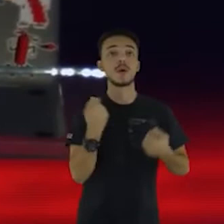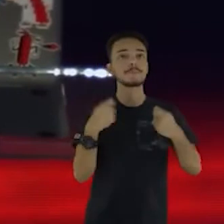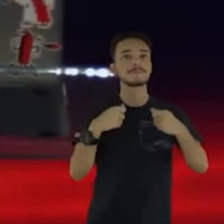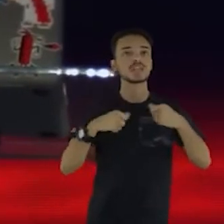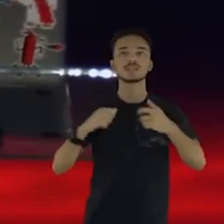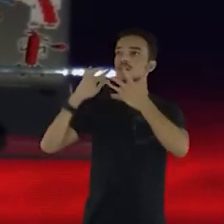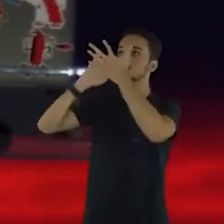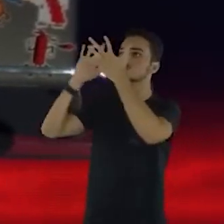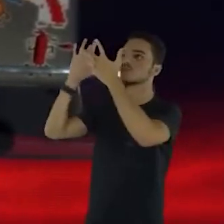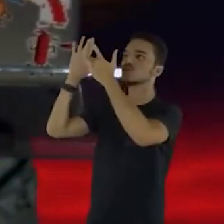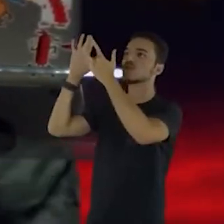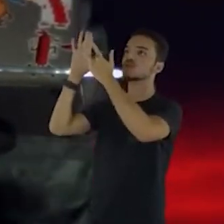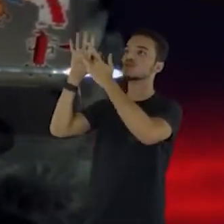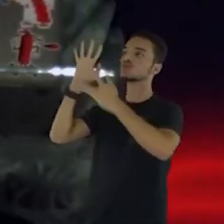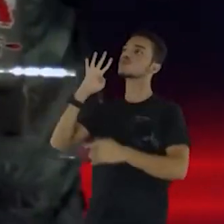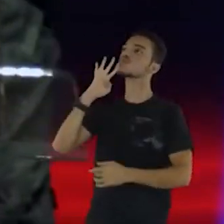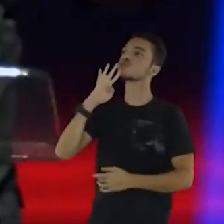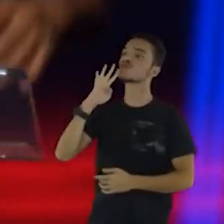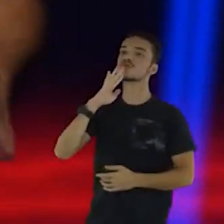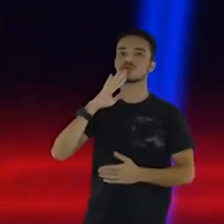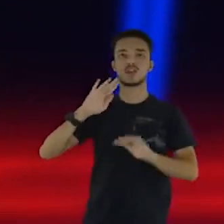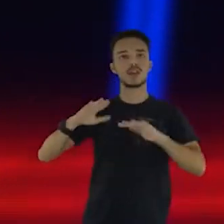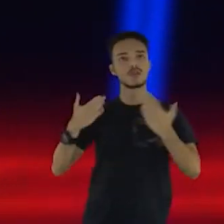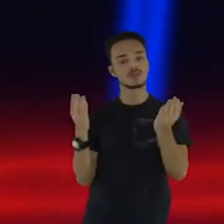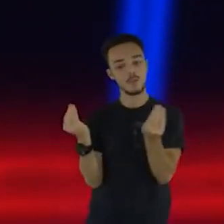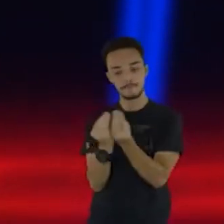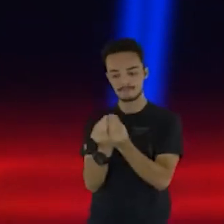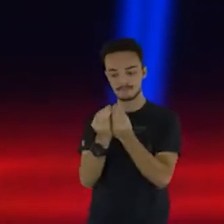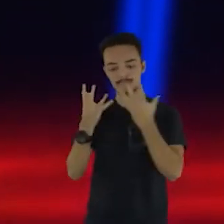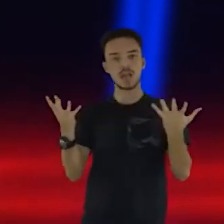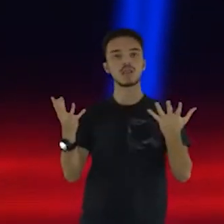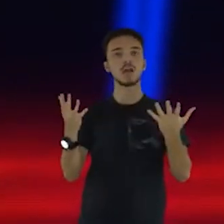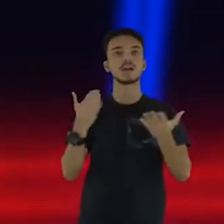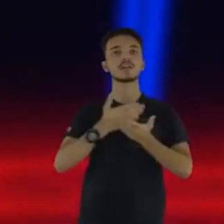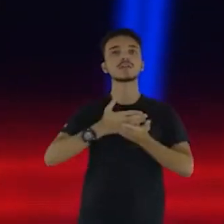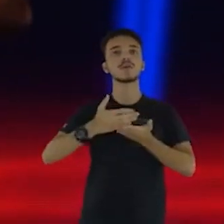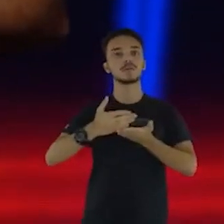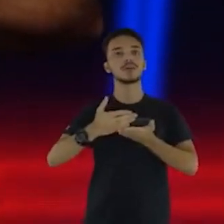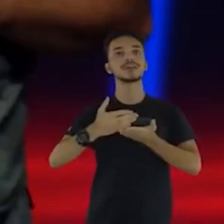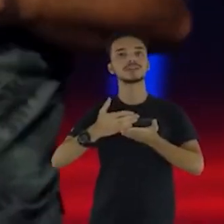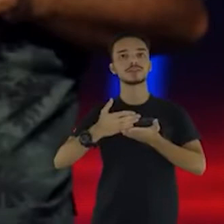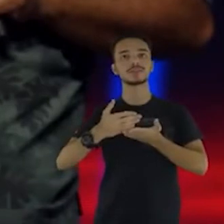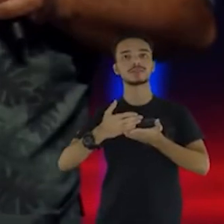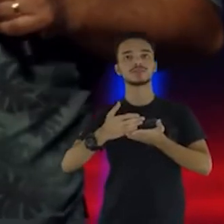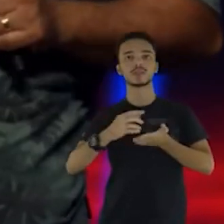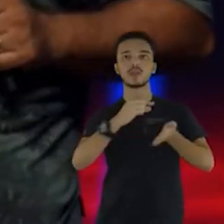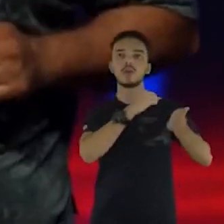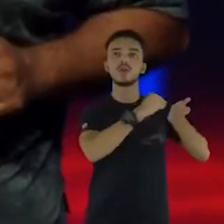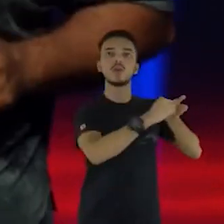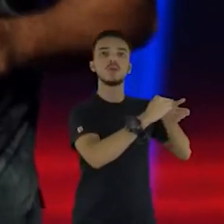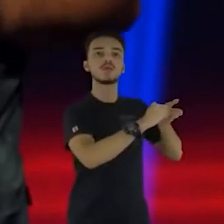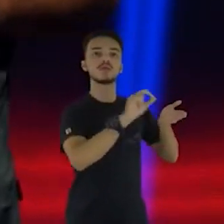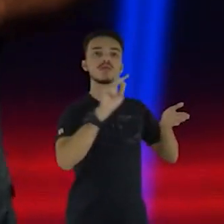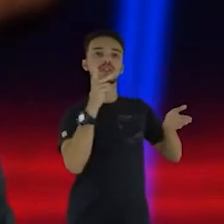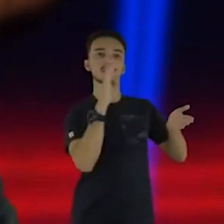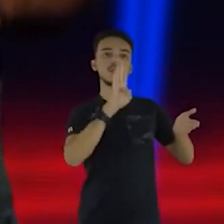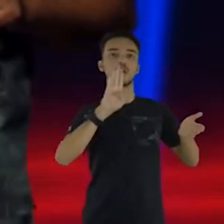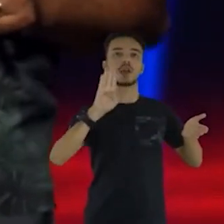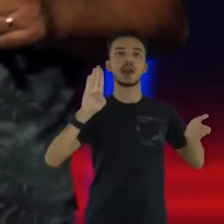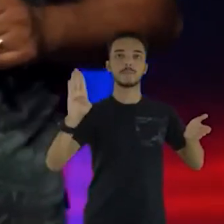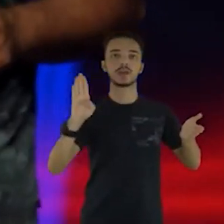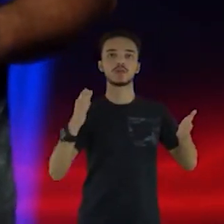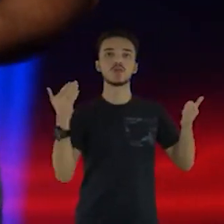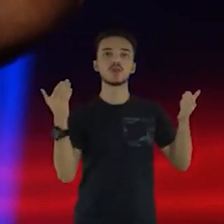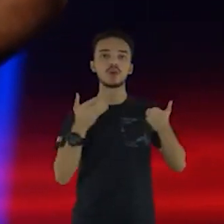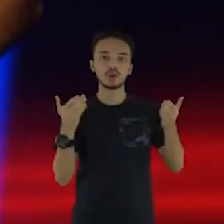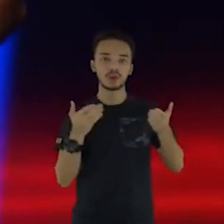as pessoas se rendam a Cristo Jesus, como aconteceu com a gente um dia. Tem um versículo lá em Abacuque, eu quero que você